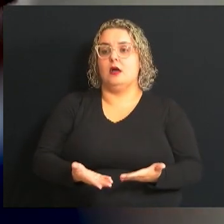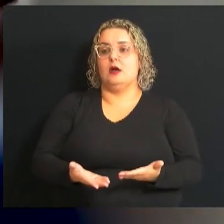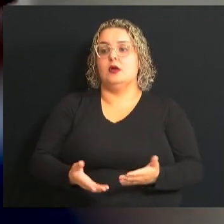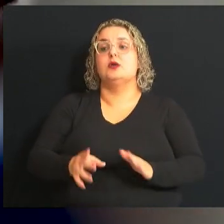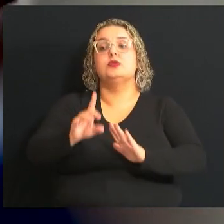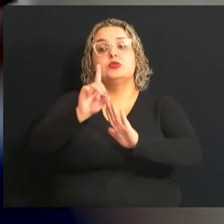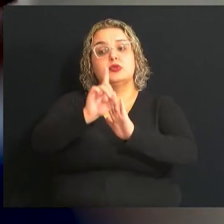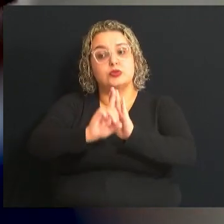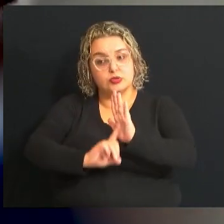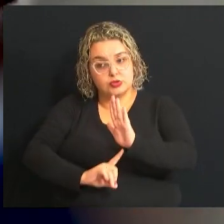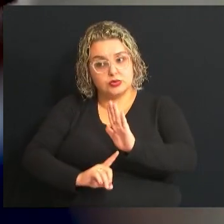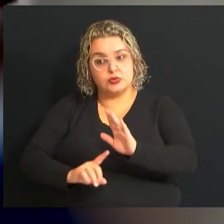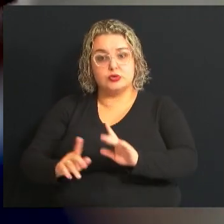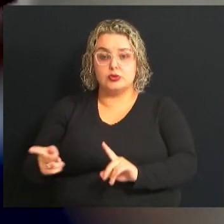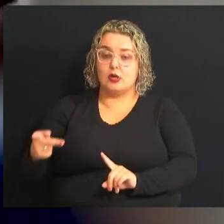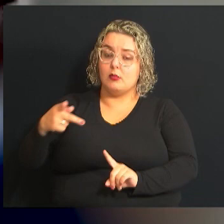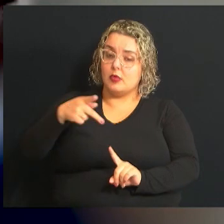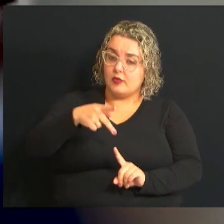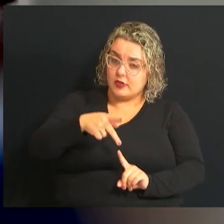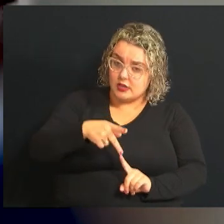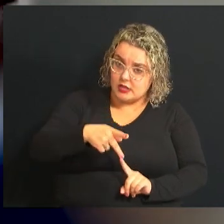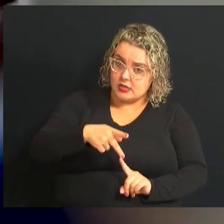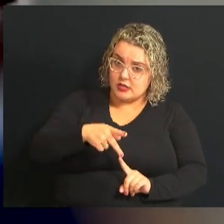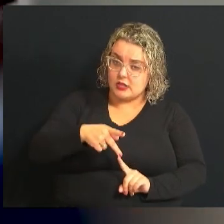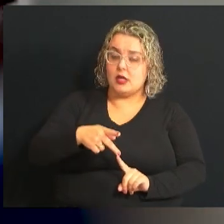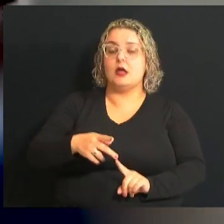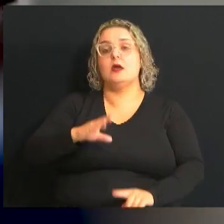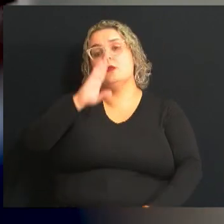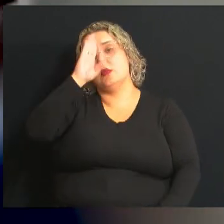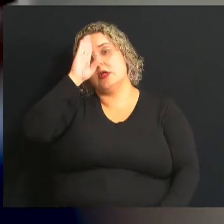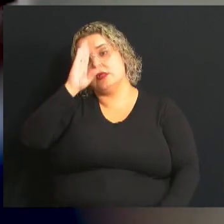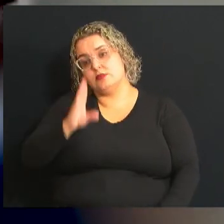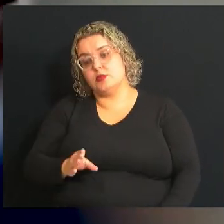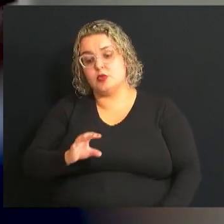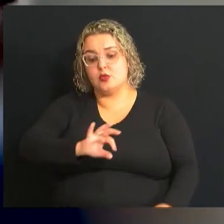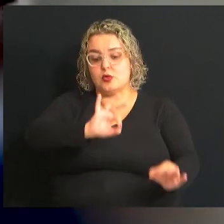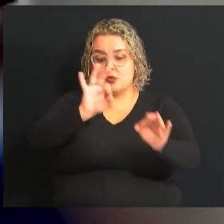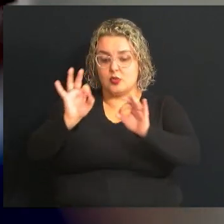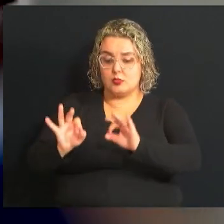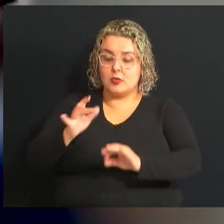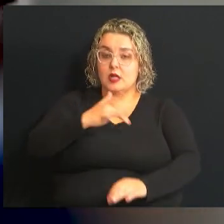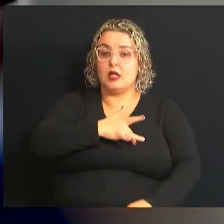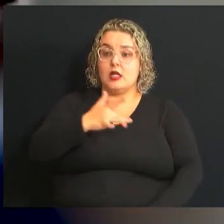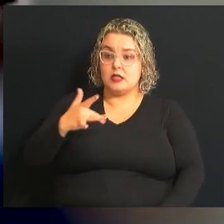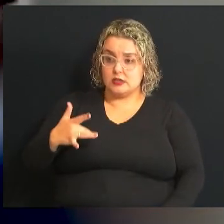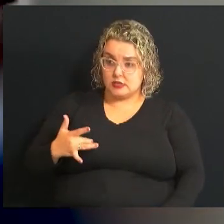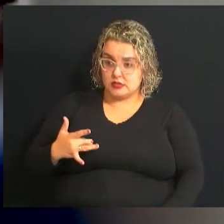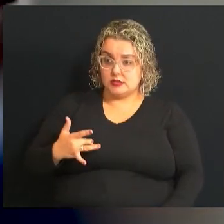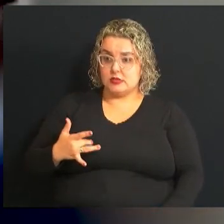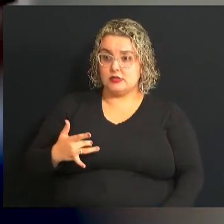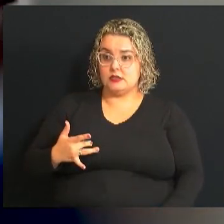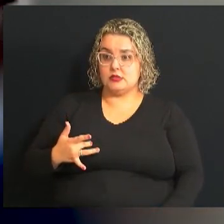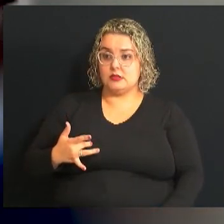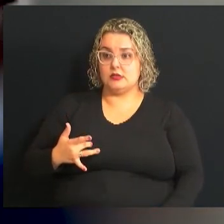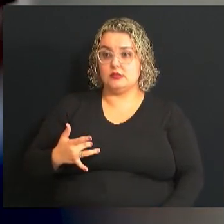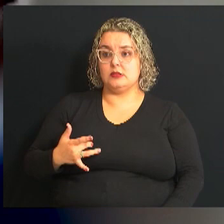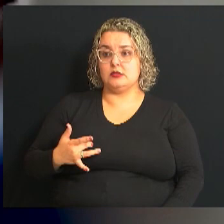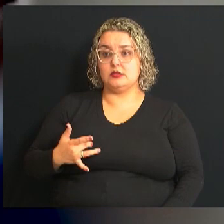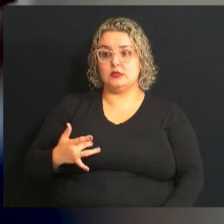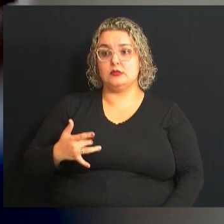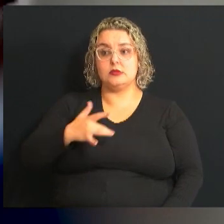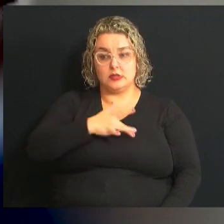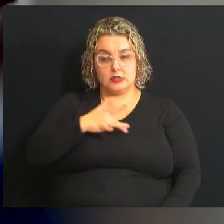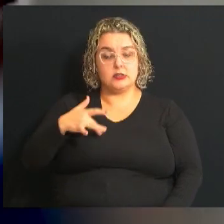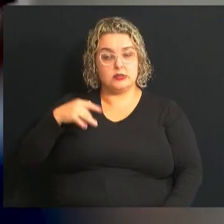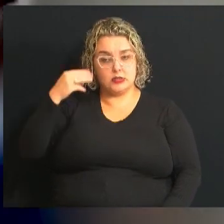direitos previdenciários e, principalmente, o acompanhamento pela saúde, da questão da saúde mental, né,